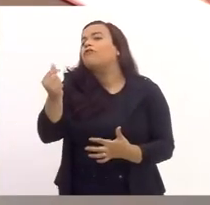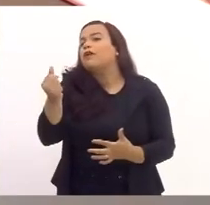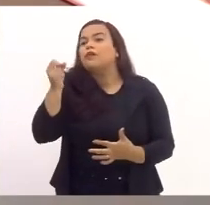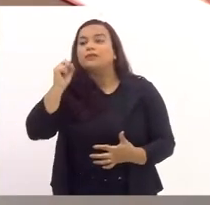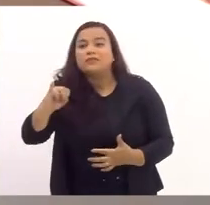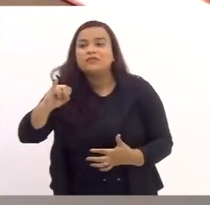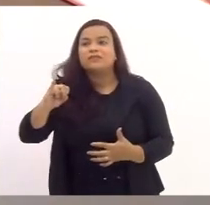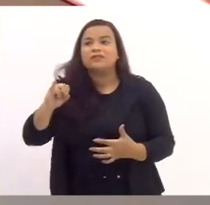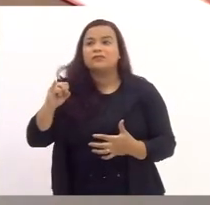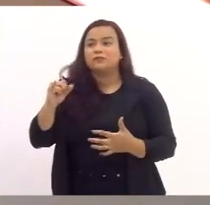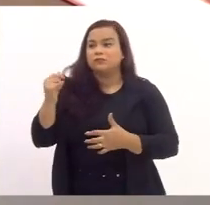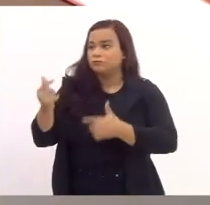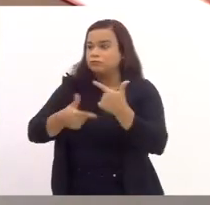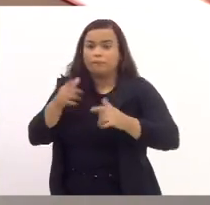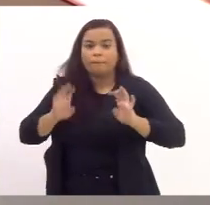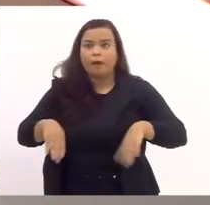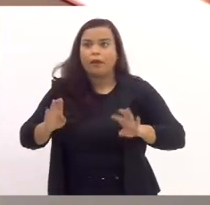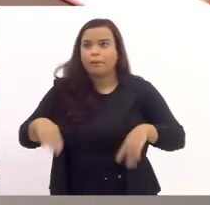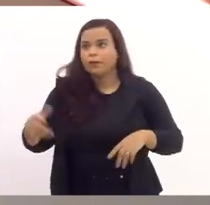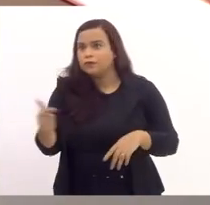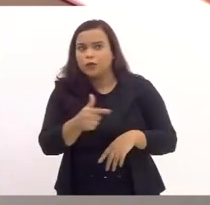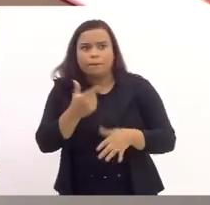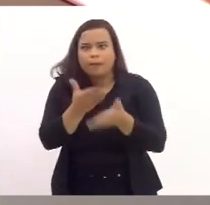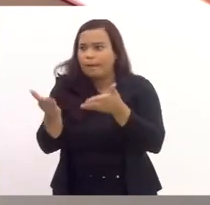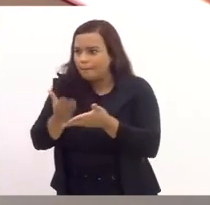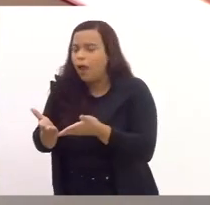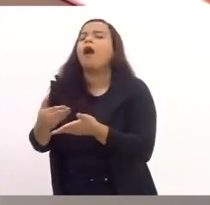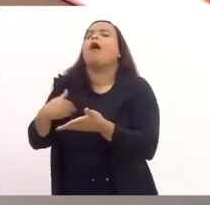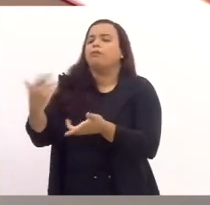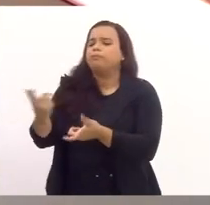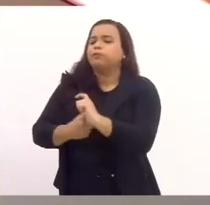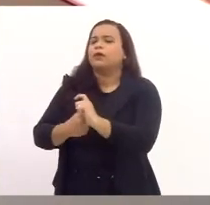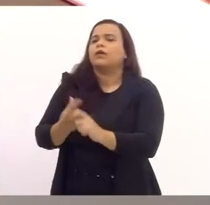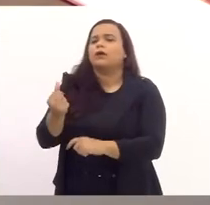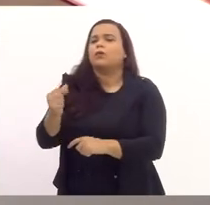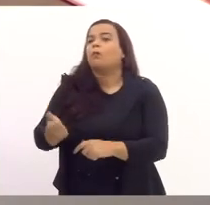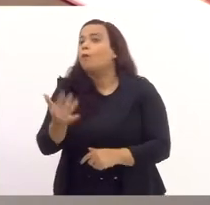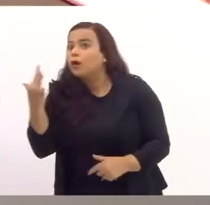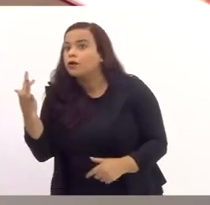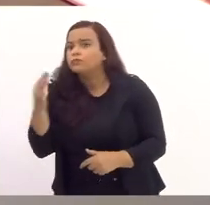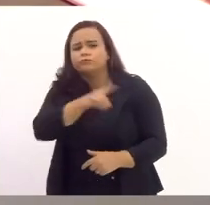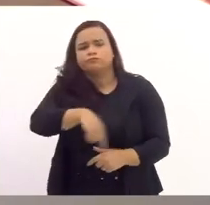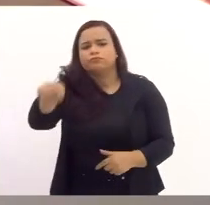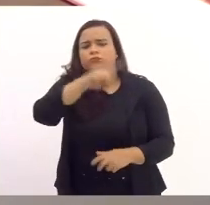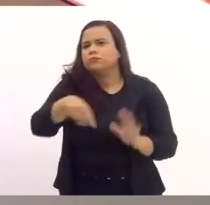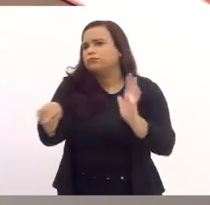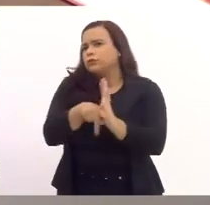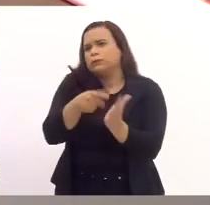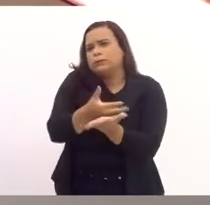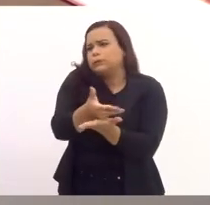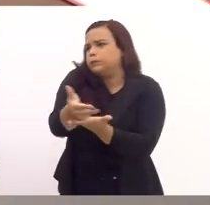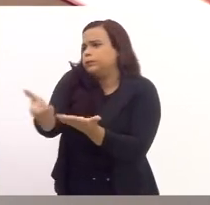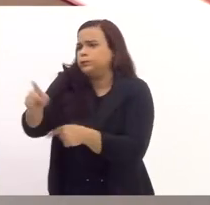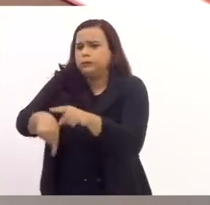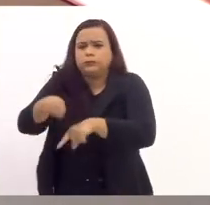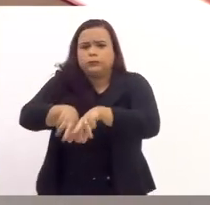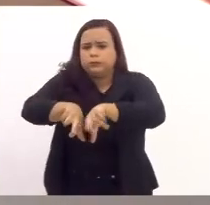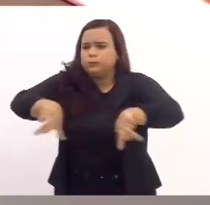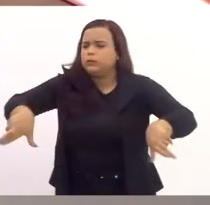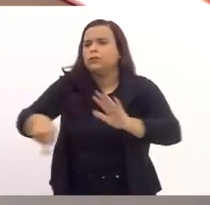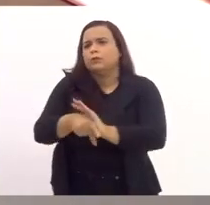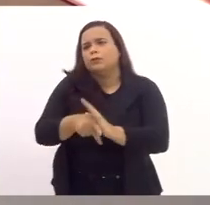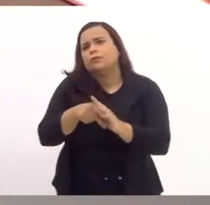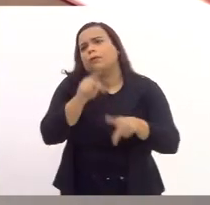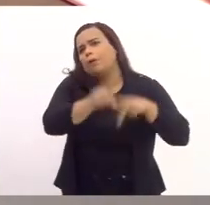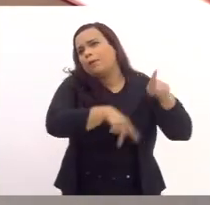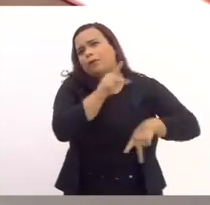perda em tese de bens, perda pelo controle desses bens públicos que estão concedidos a uma empresa